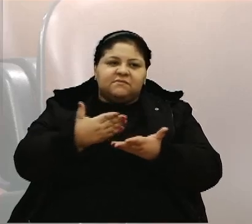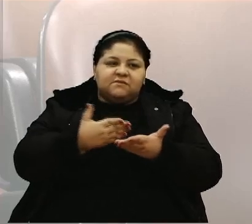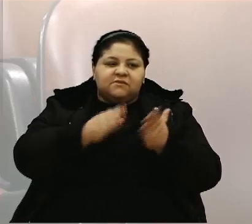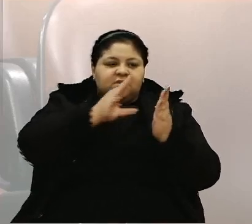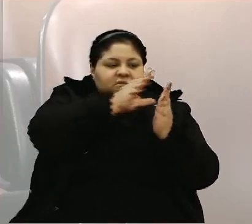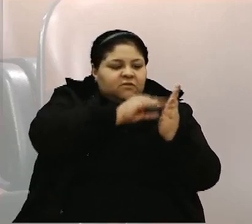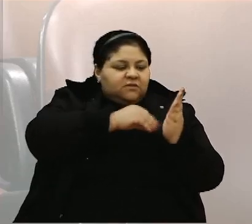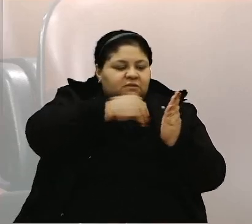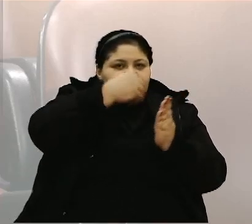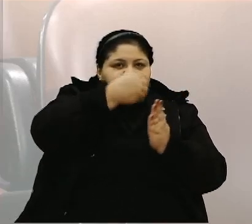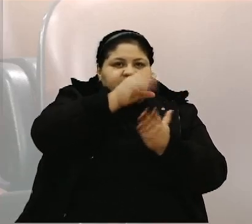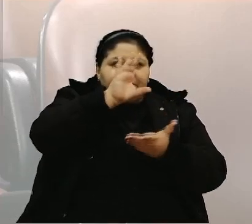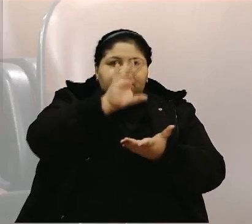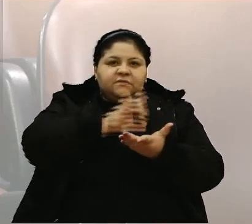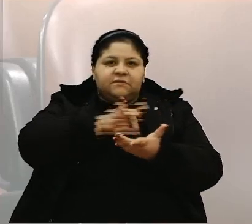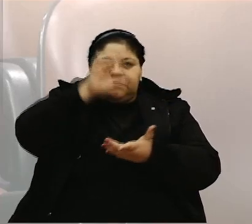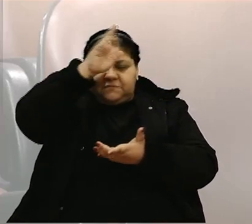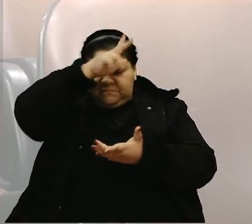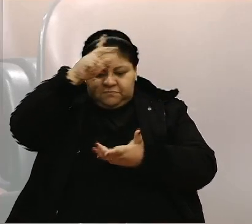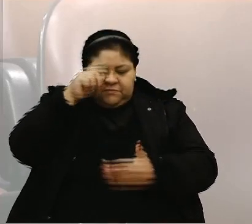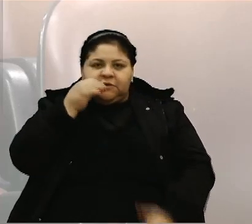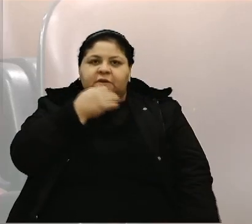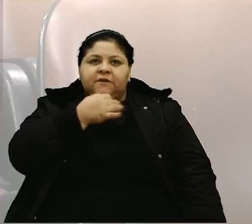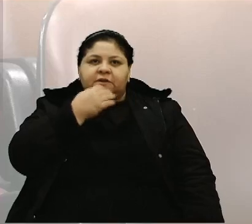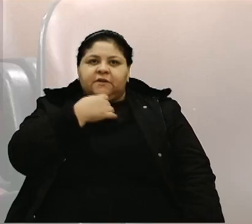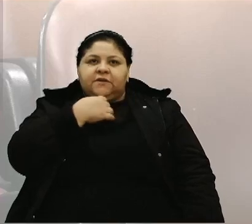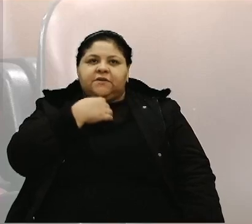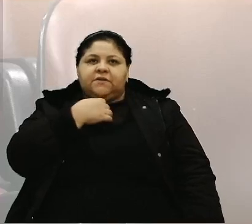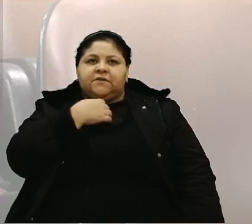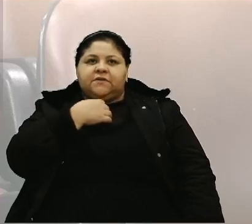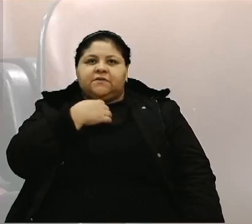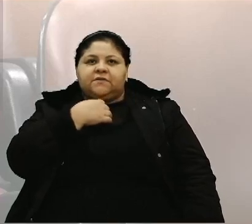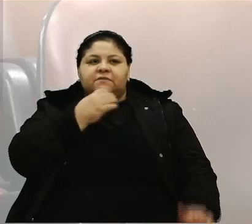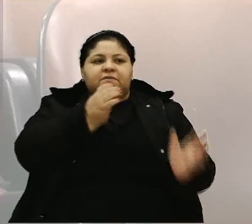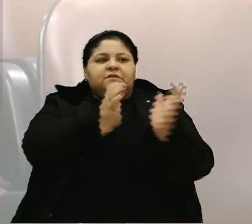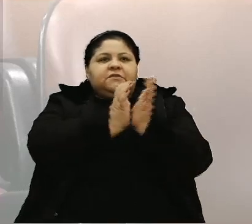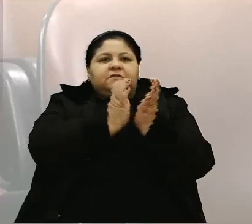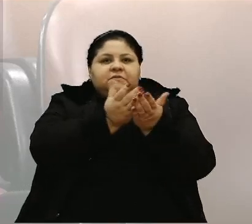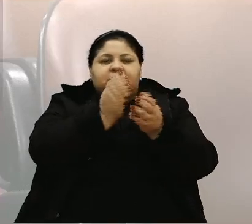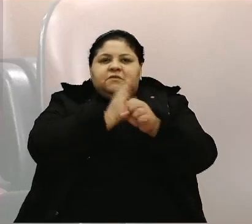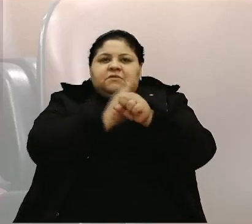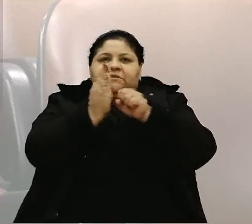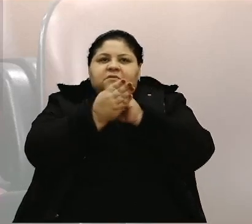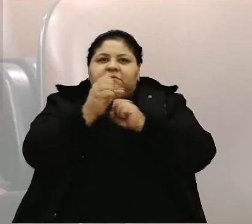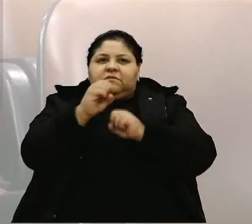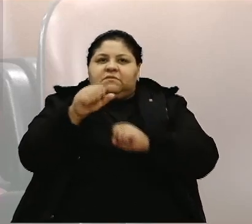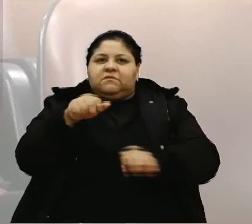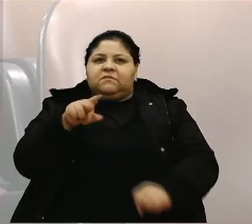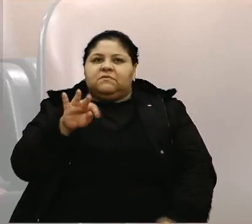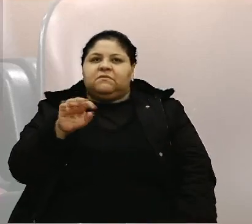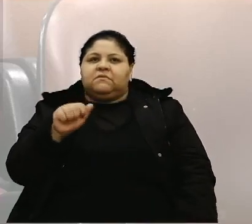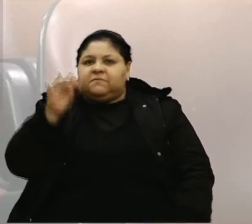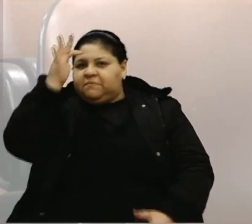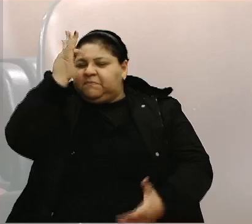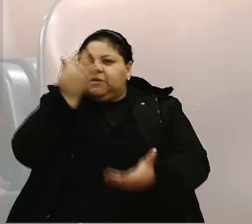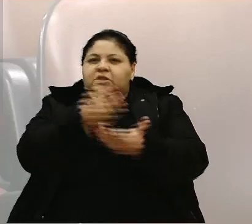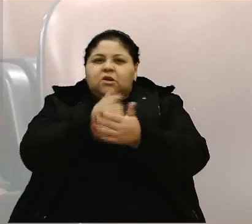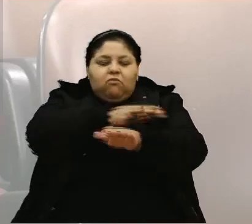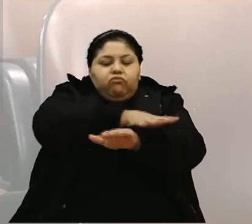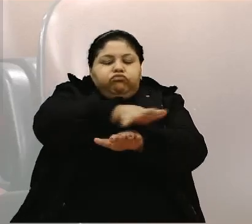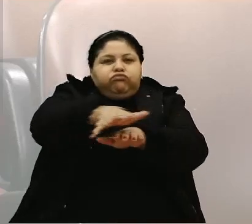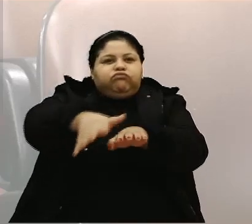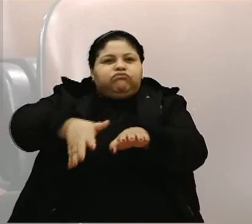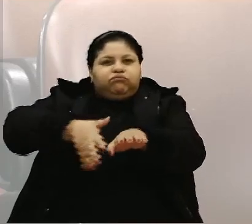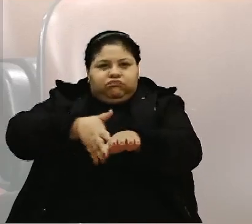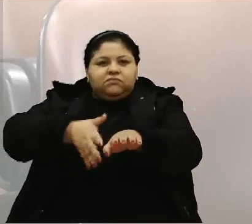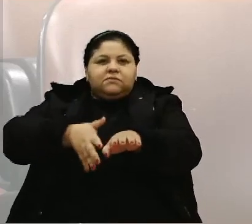calendário oficial do município de Caxias do Sul, porque essa comunidade do bairro Santa Fé, Belo Horizonte, toda aquela Santa